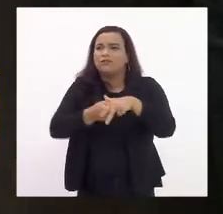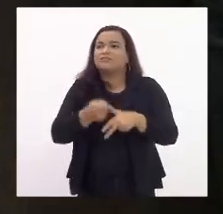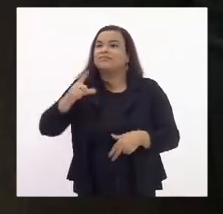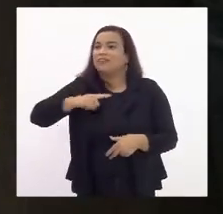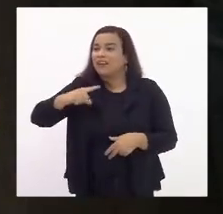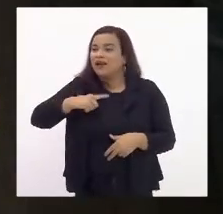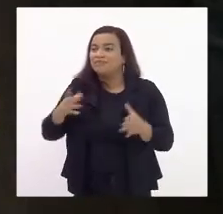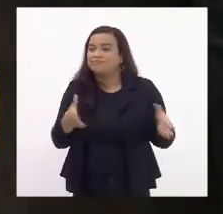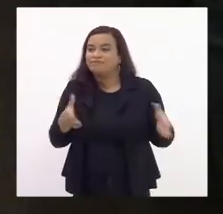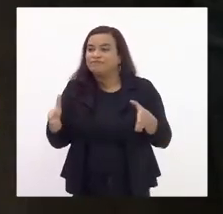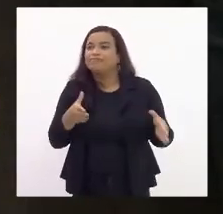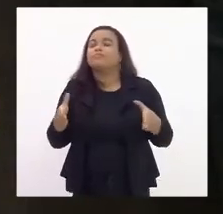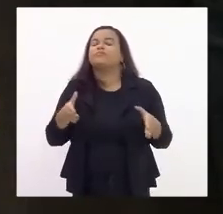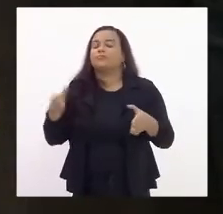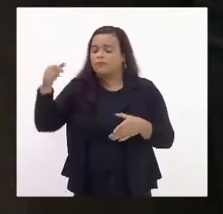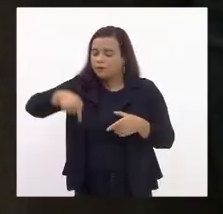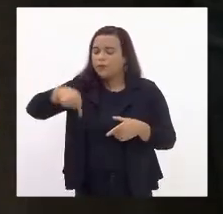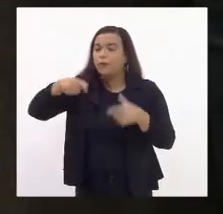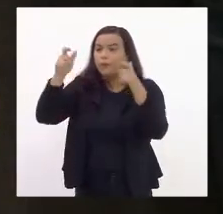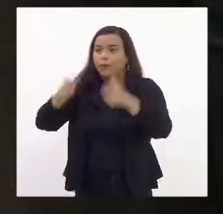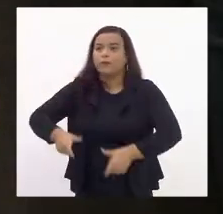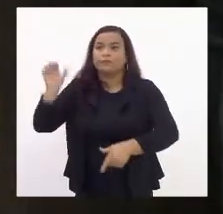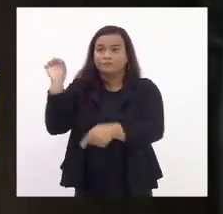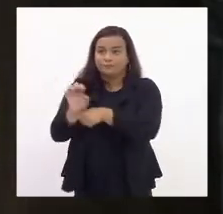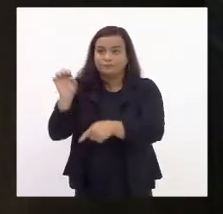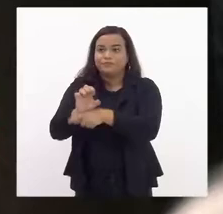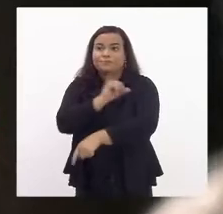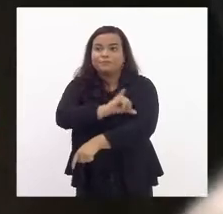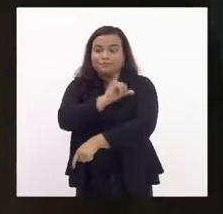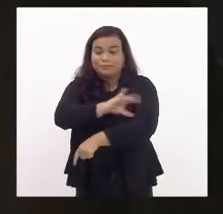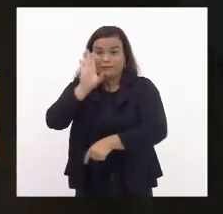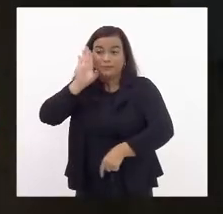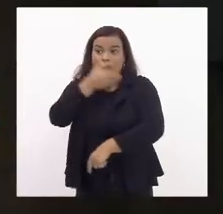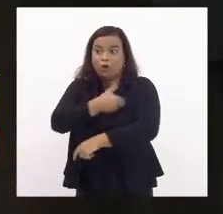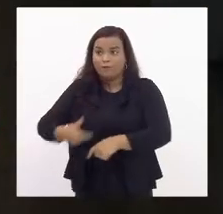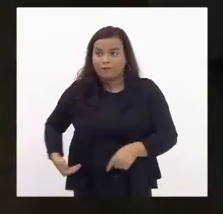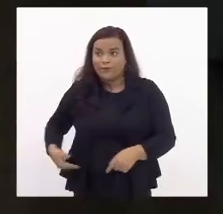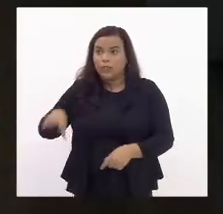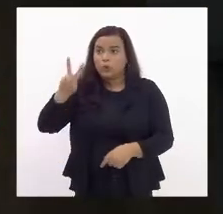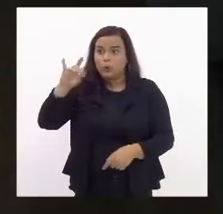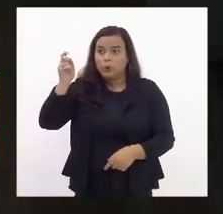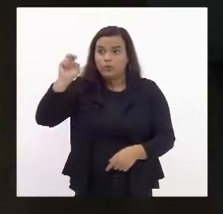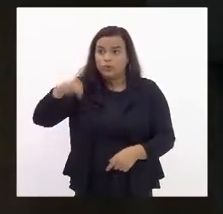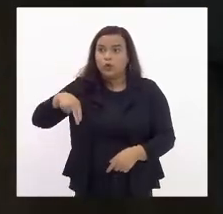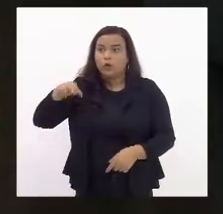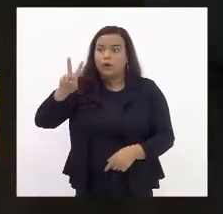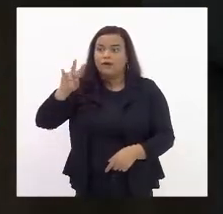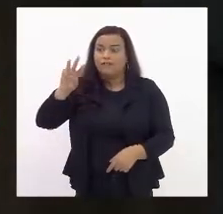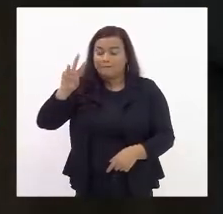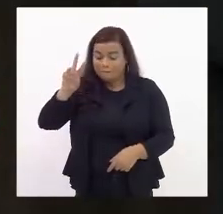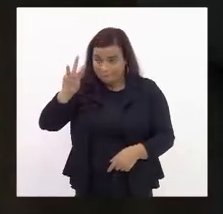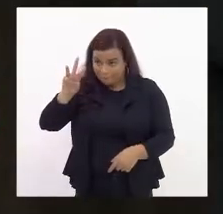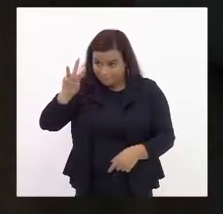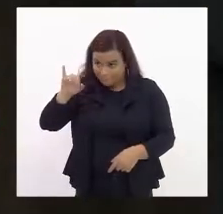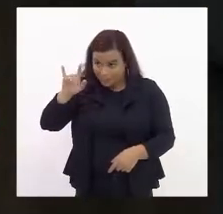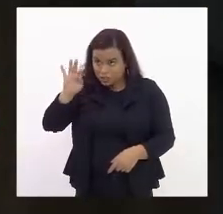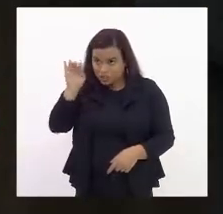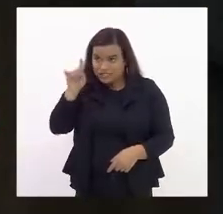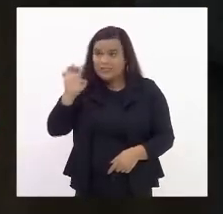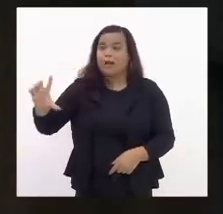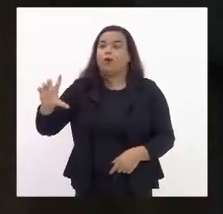houve no estado do Rio de Janeiro, em especial com o governo do Wilson Witzel, à frente de um processo